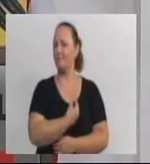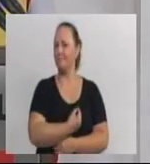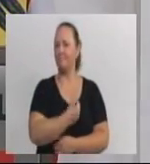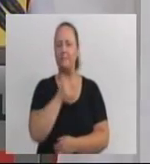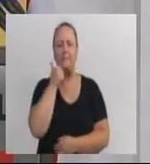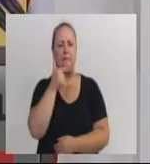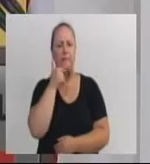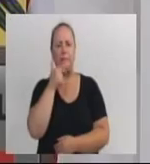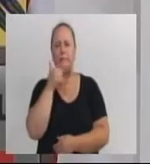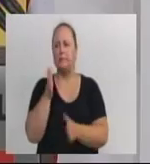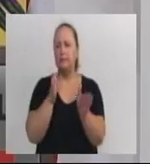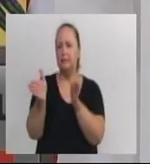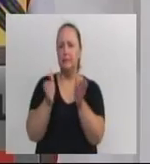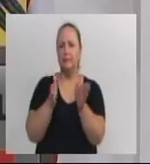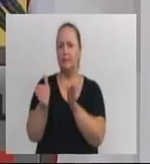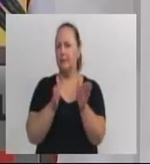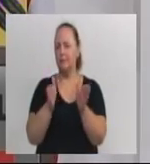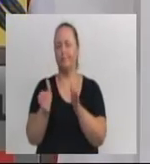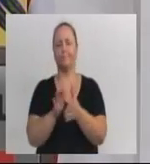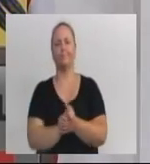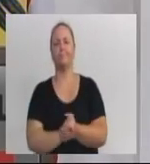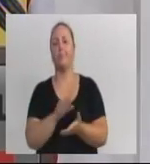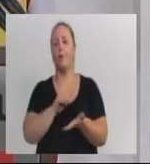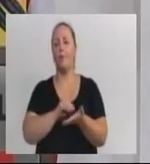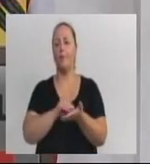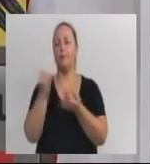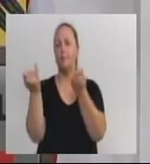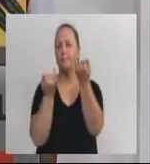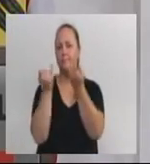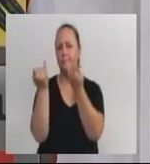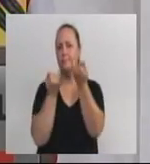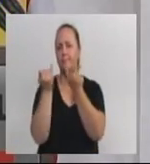acesso à informação, porque